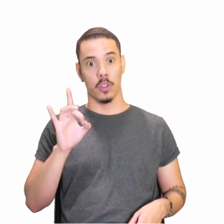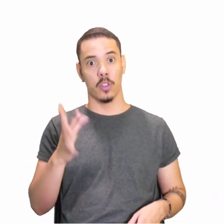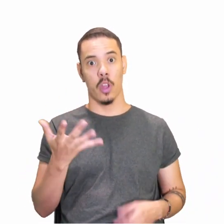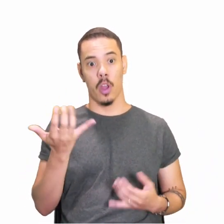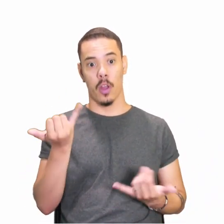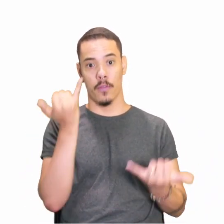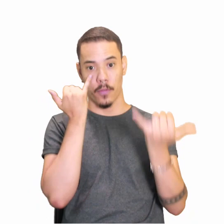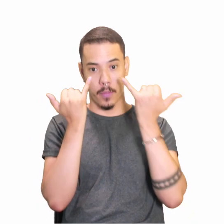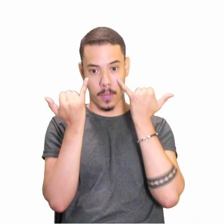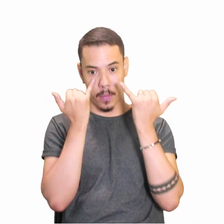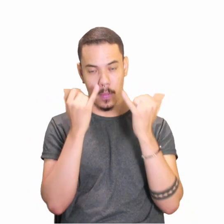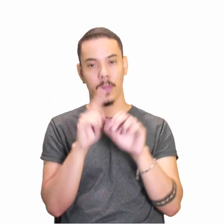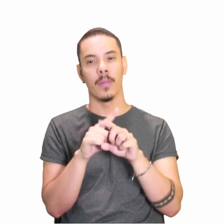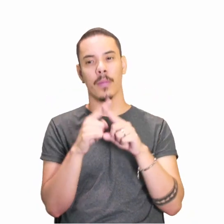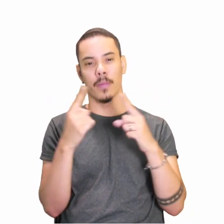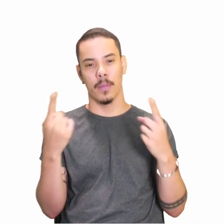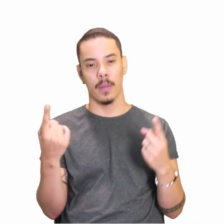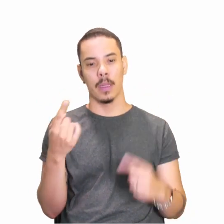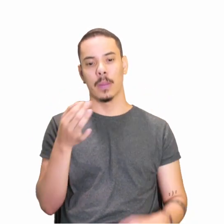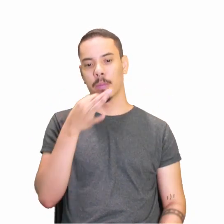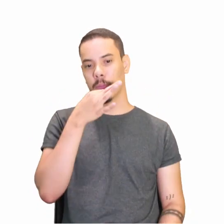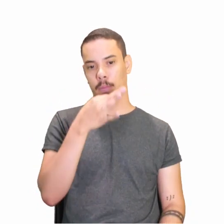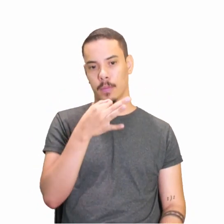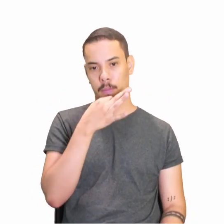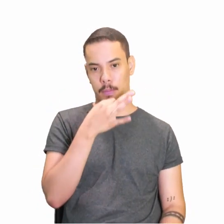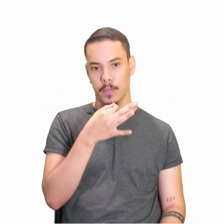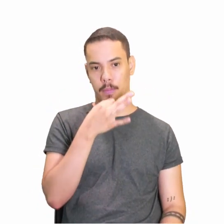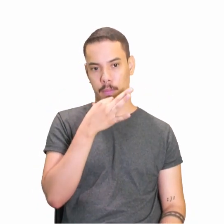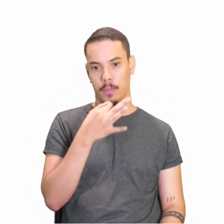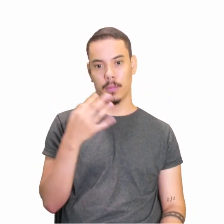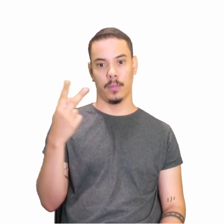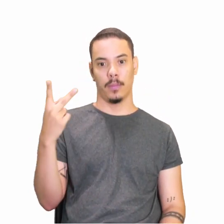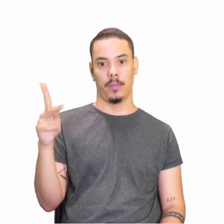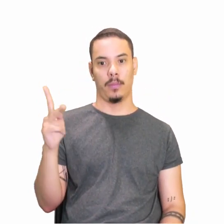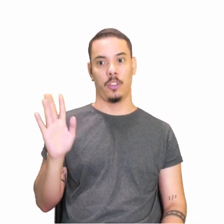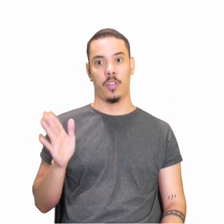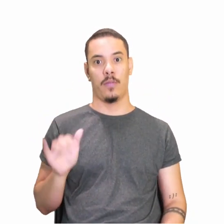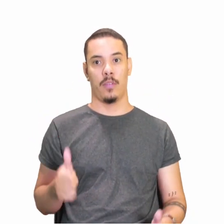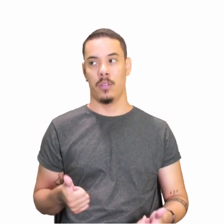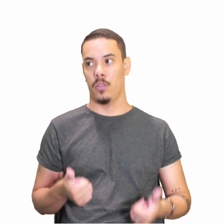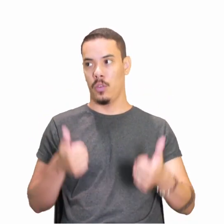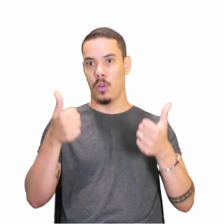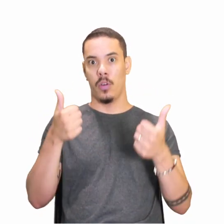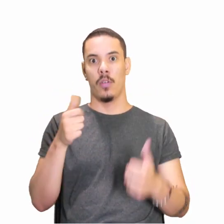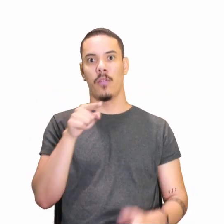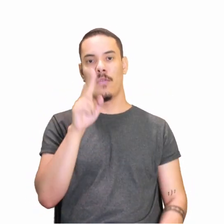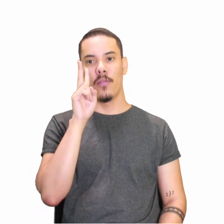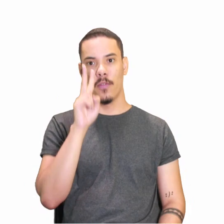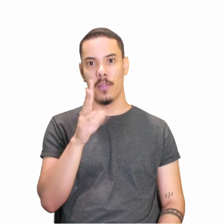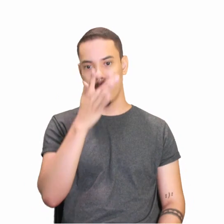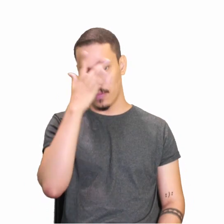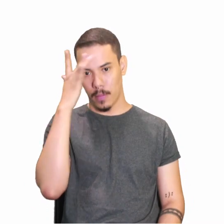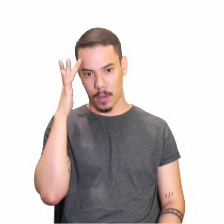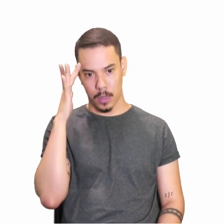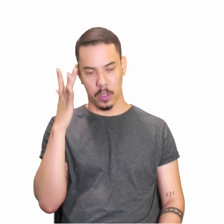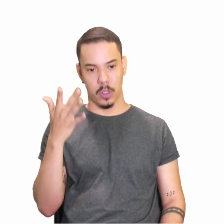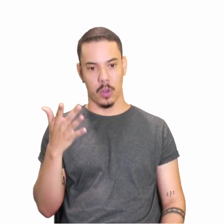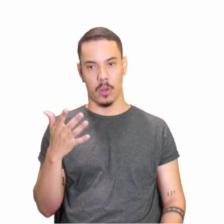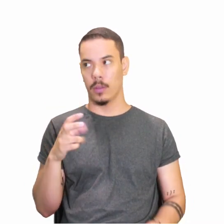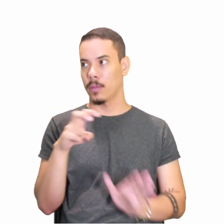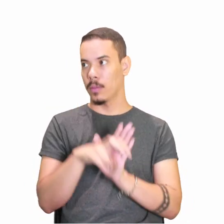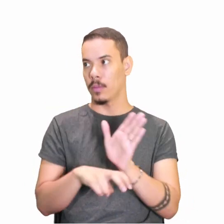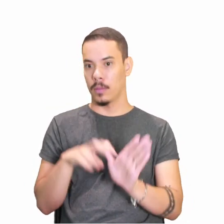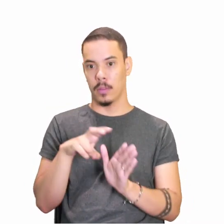que acontece? Na visão, assim, graças a Deus, está melhorando, é você ver uma pessoa cadeirante, ou seja, qual